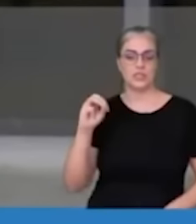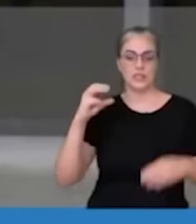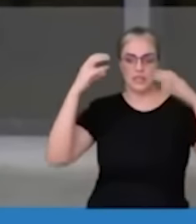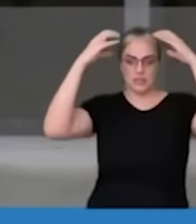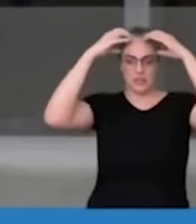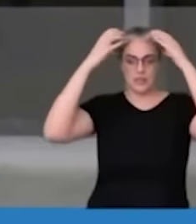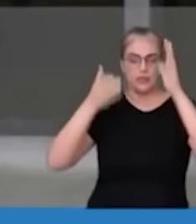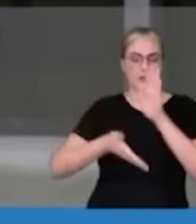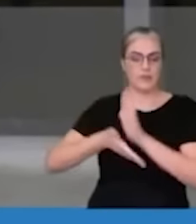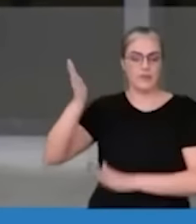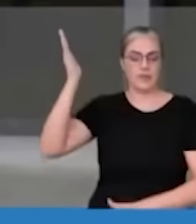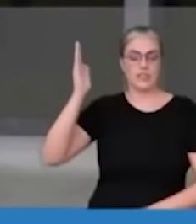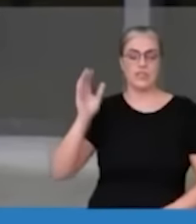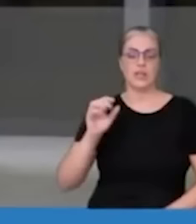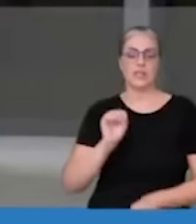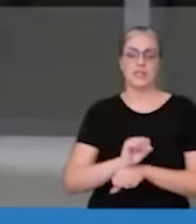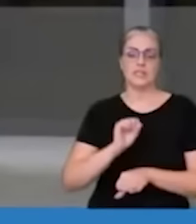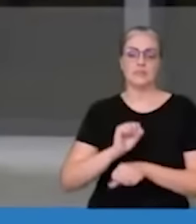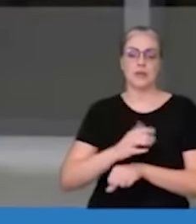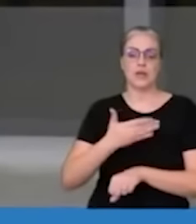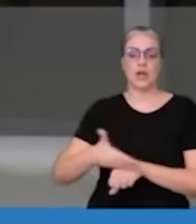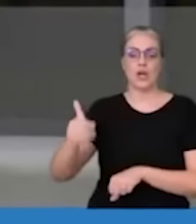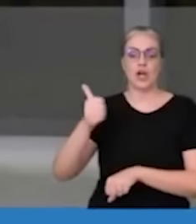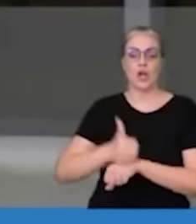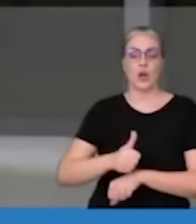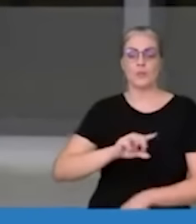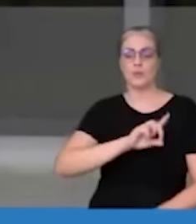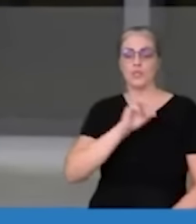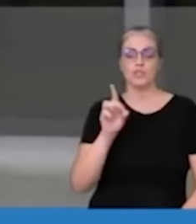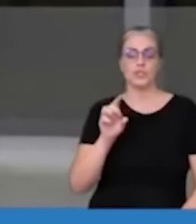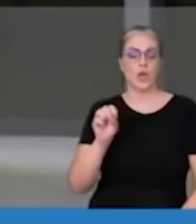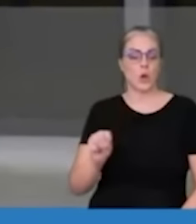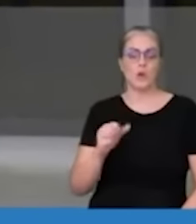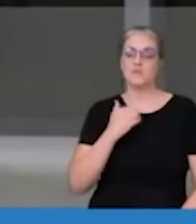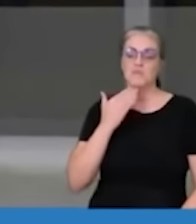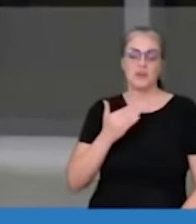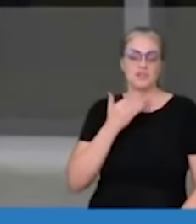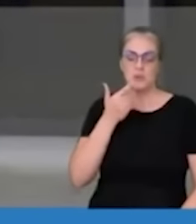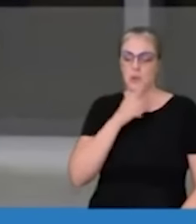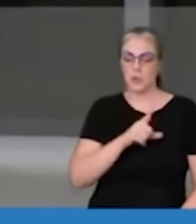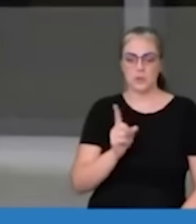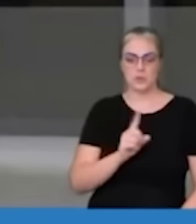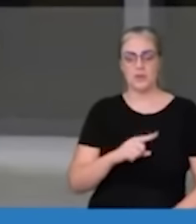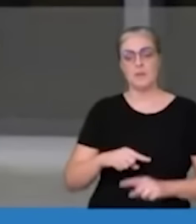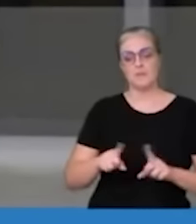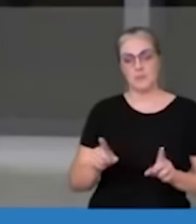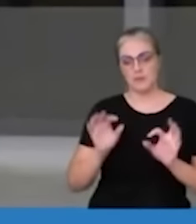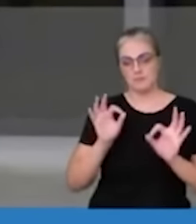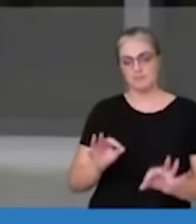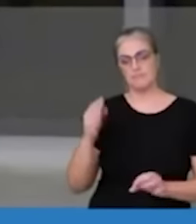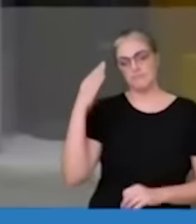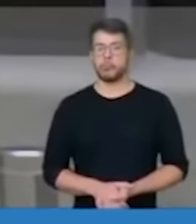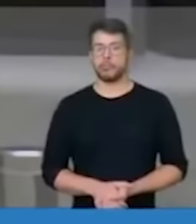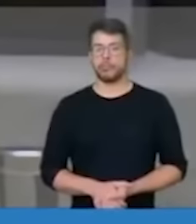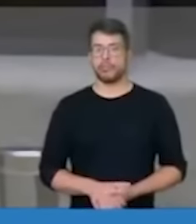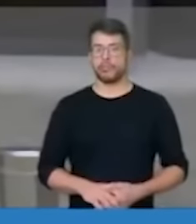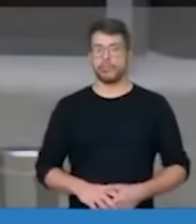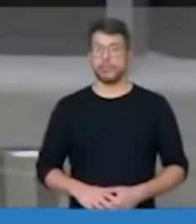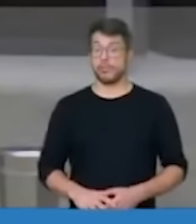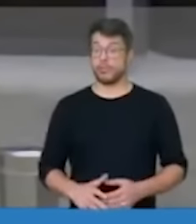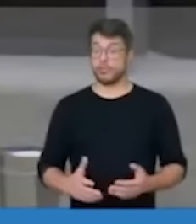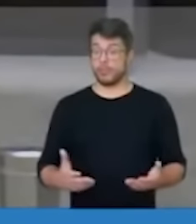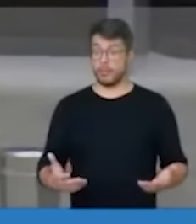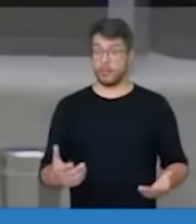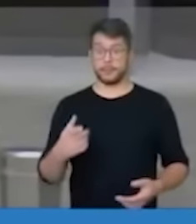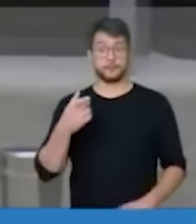esperando o golpe do dia 8, que não deu certo. Mas pode ter certeza, o Bolsonaro vai acabar na cadeia. Olha, ontem